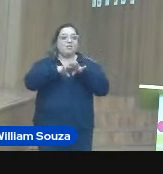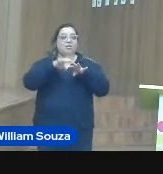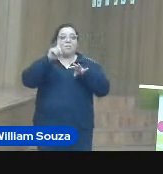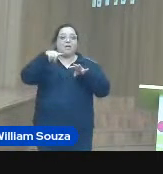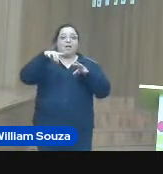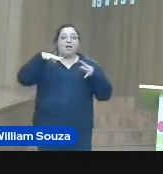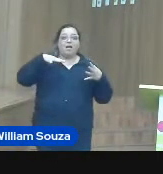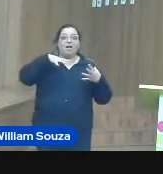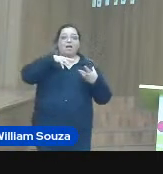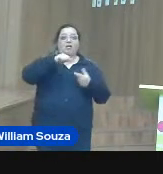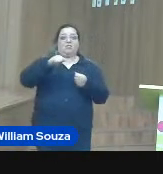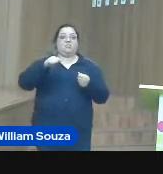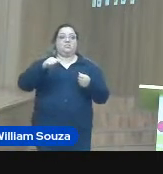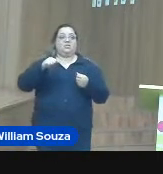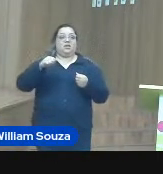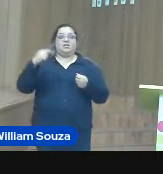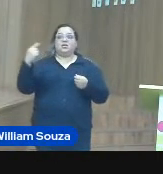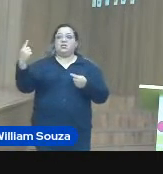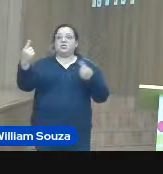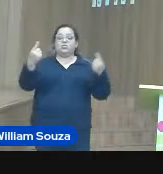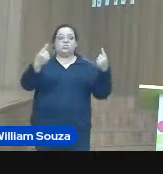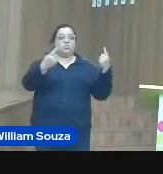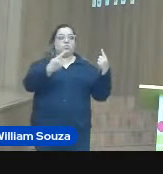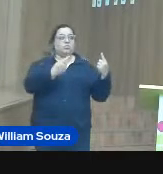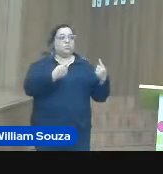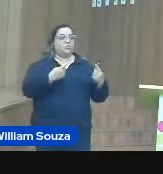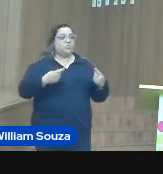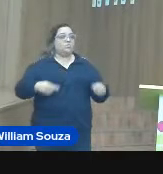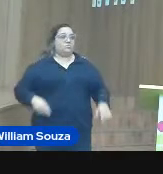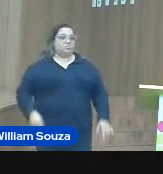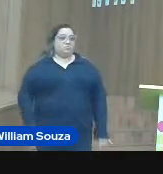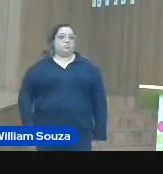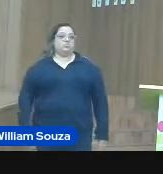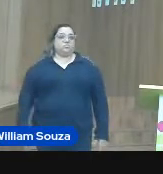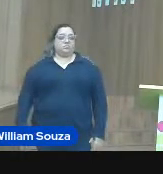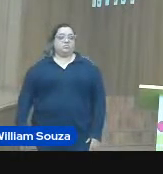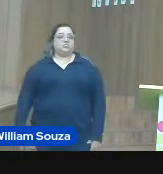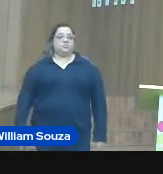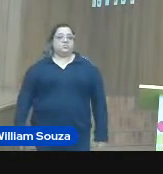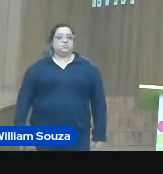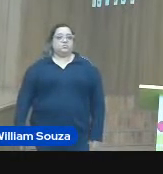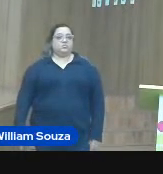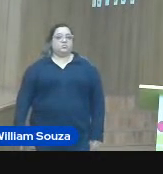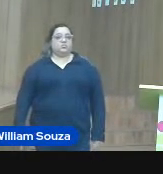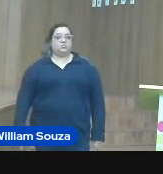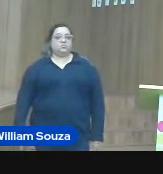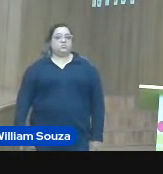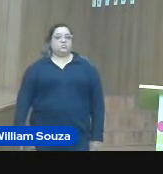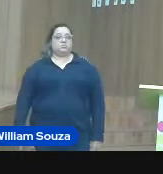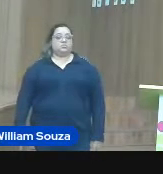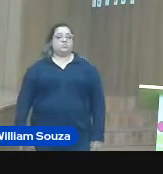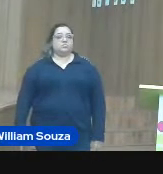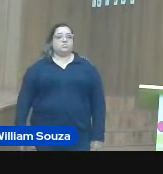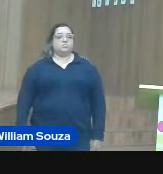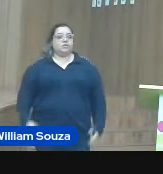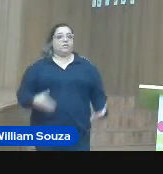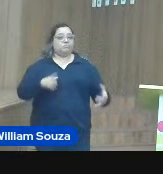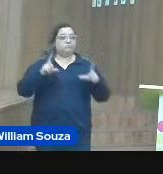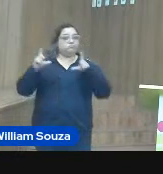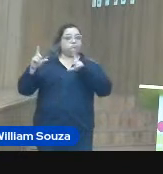É a mesma, está em todo lugar. Está em todo lugar porque fizeram isso que está na